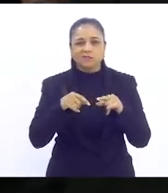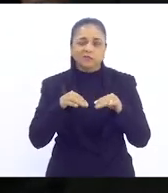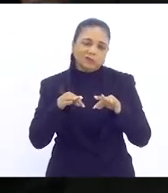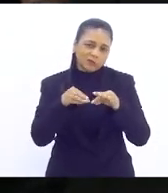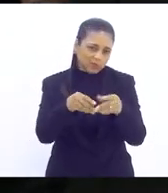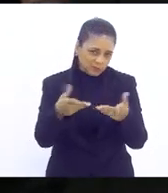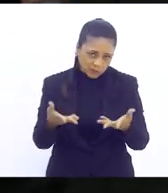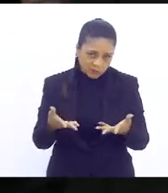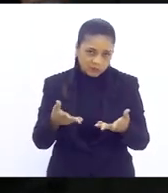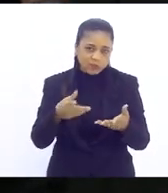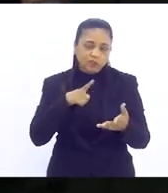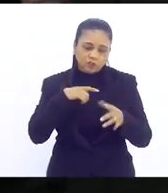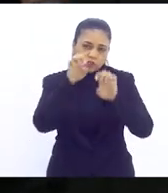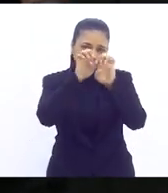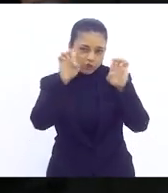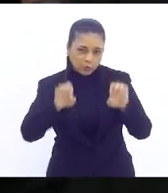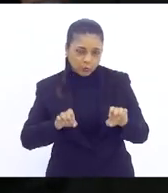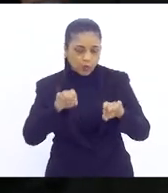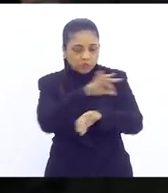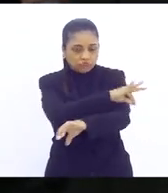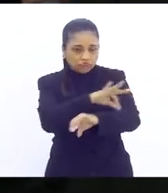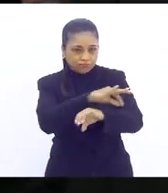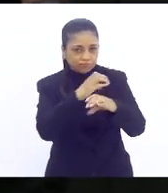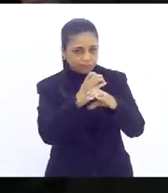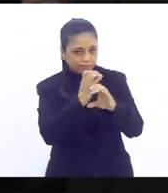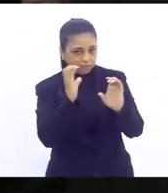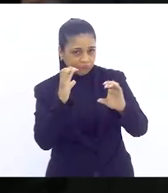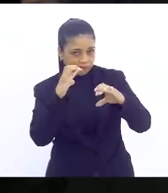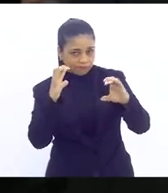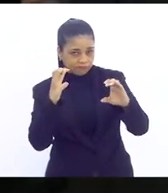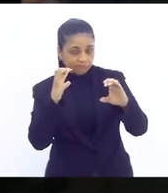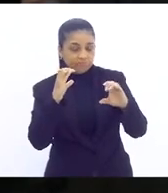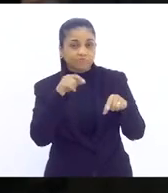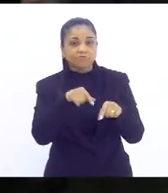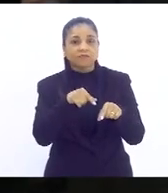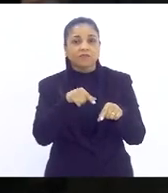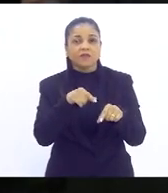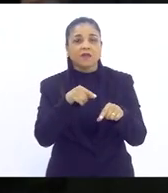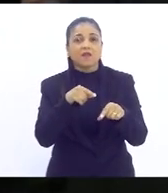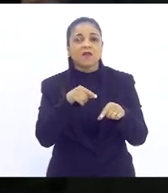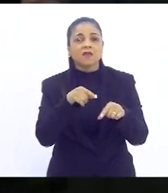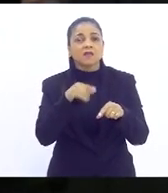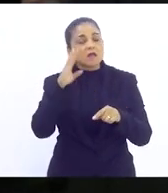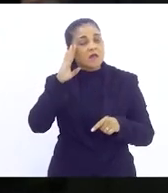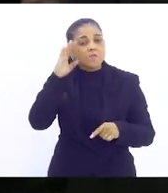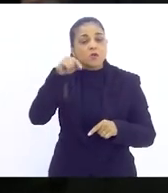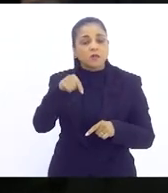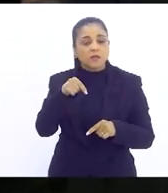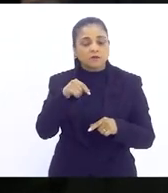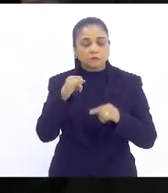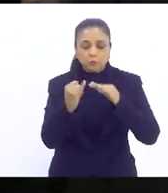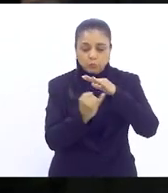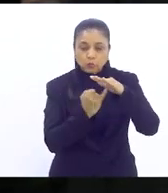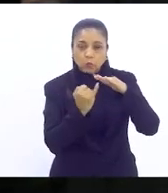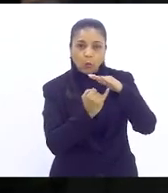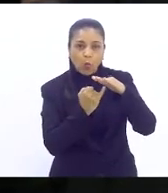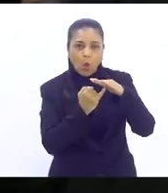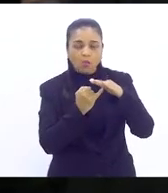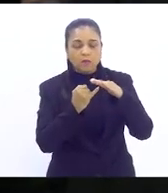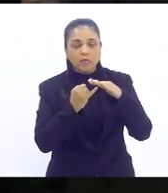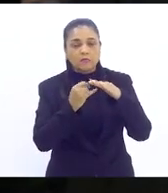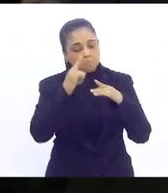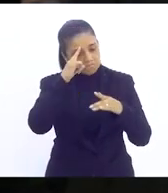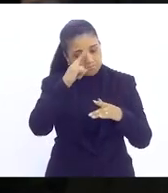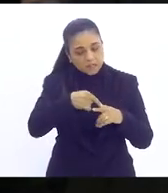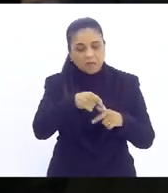tinha sua estrutura de engenharia arquitetura e quando a prioridade era daquele órgão era demandada